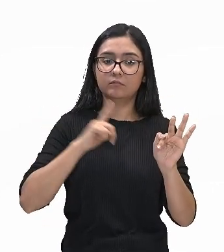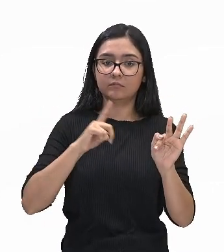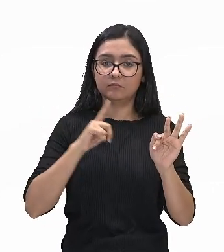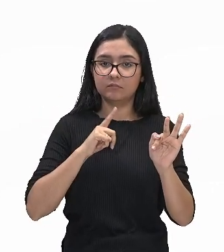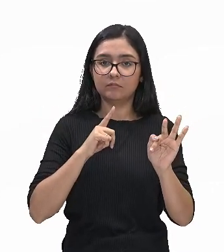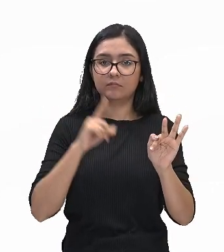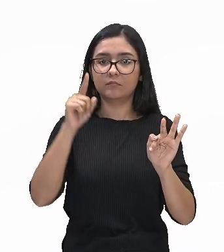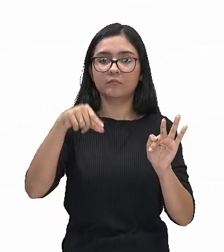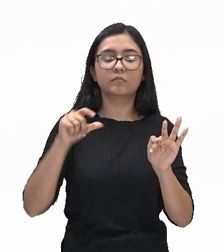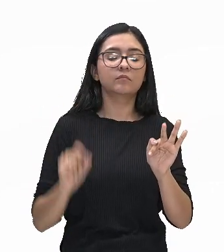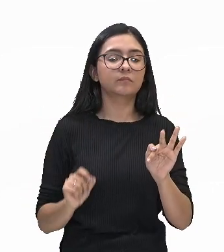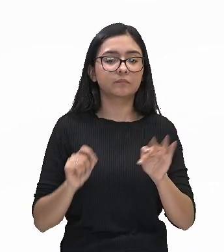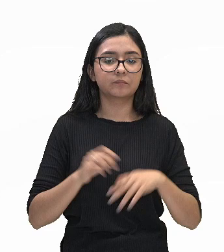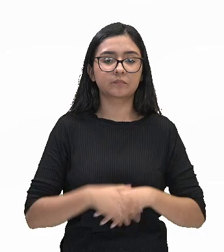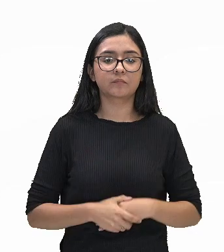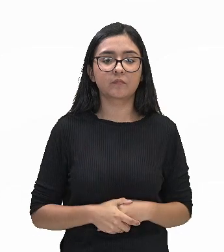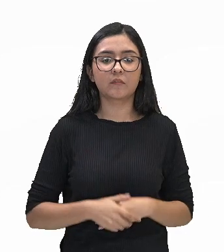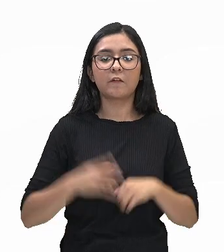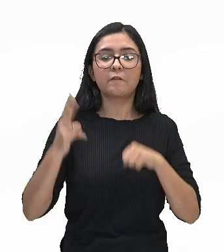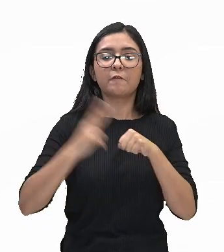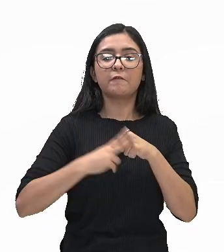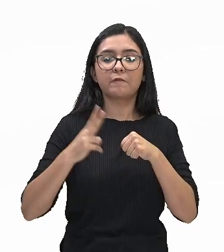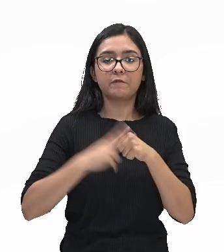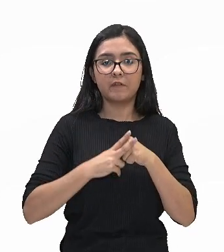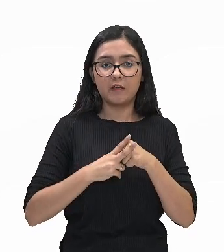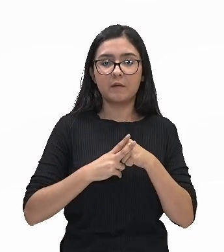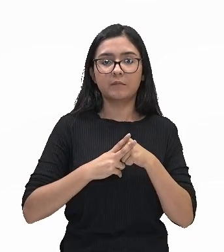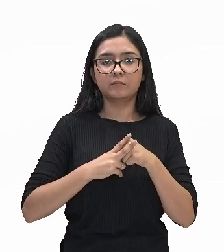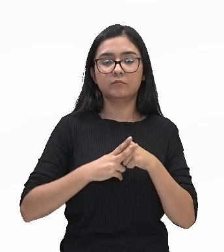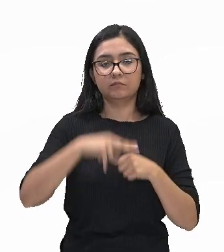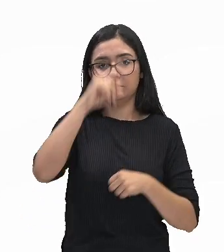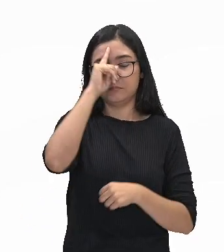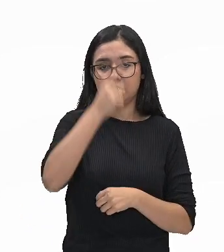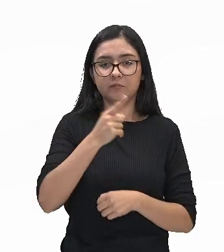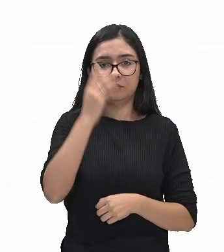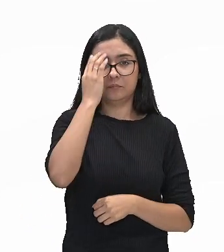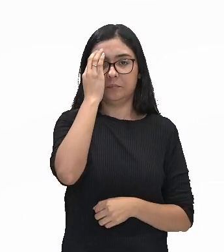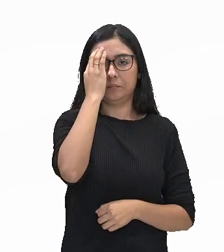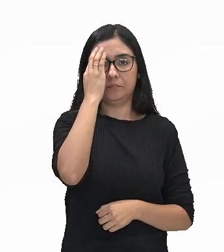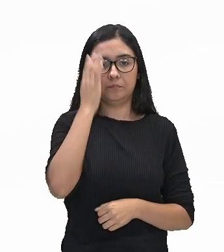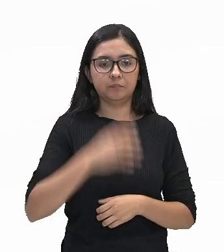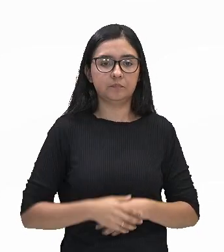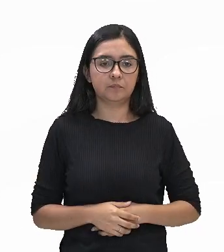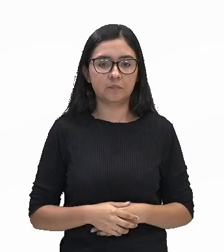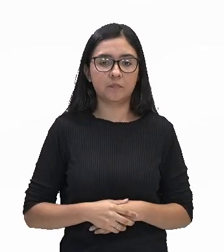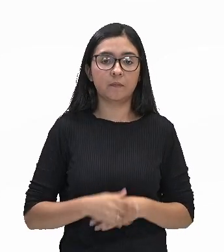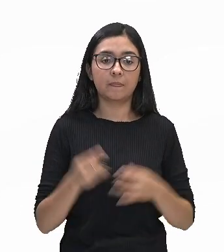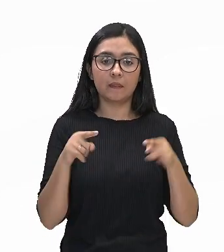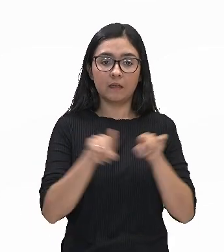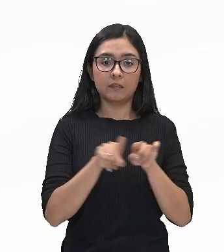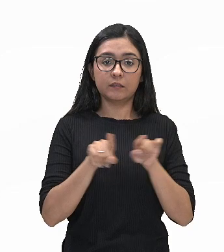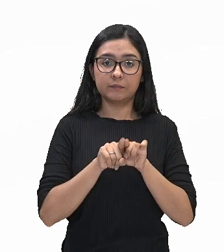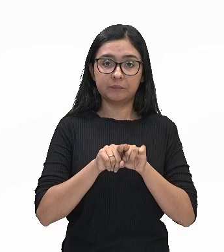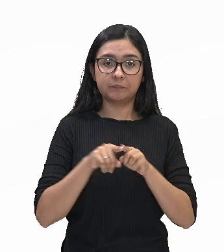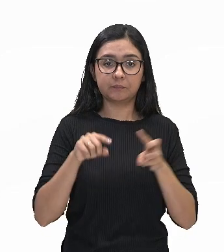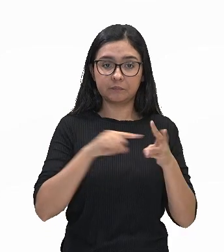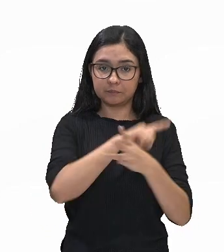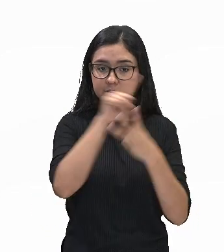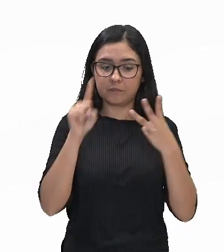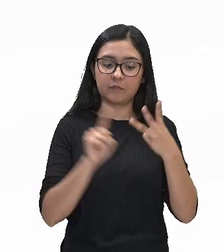função, os verbos no imperativo. A função